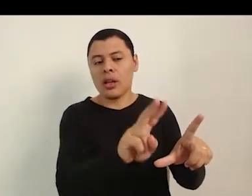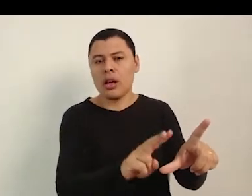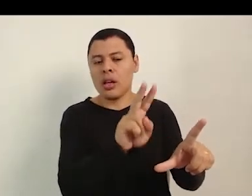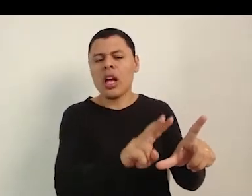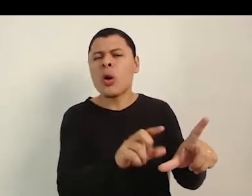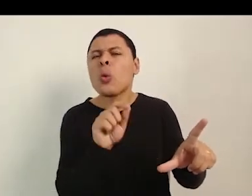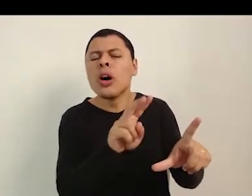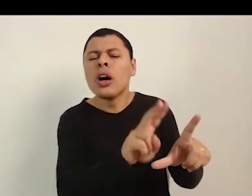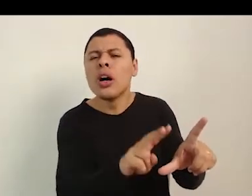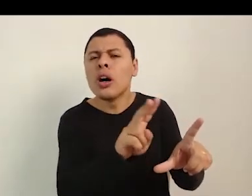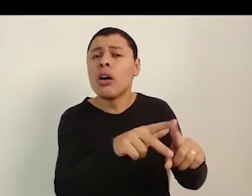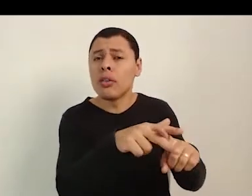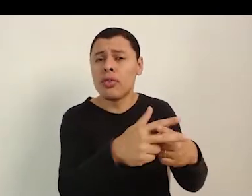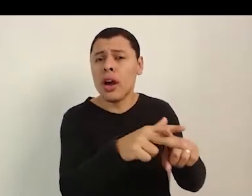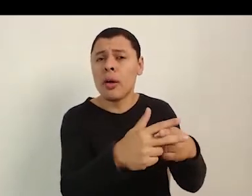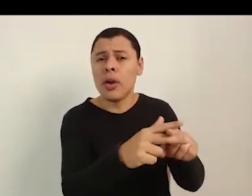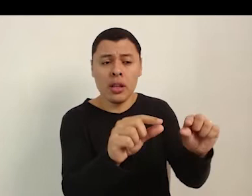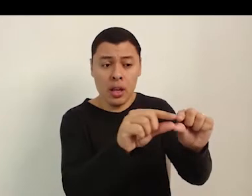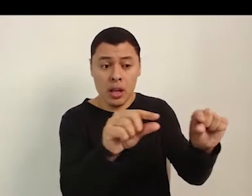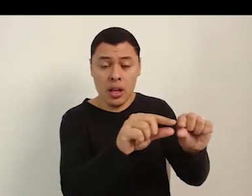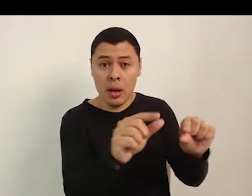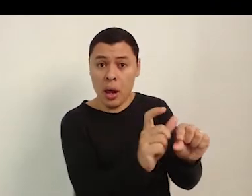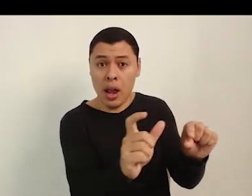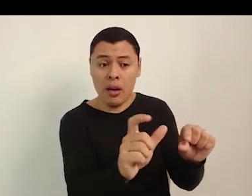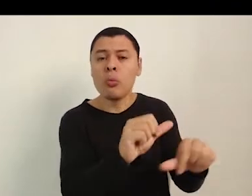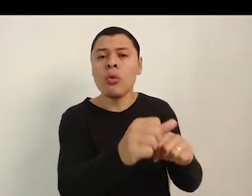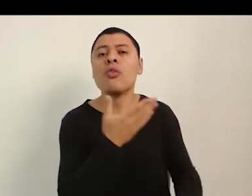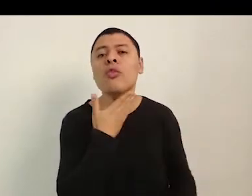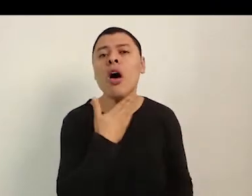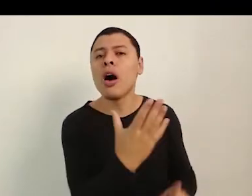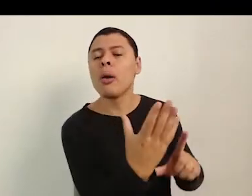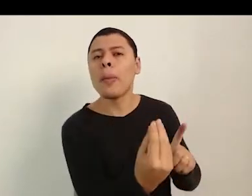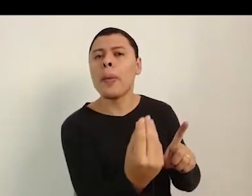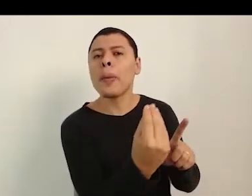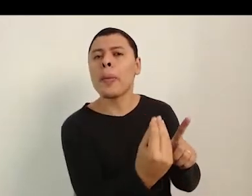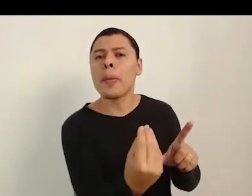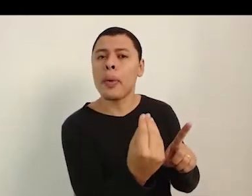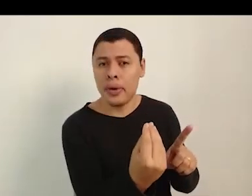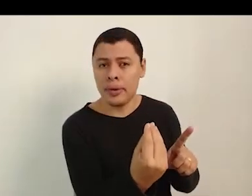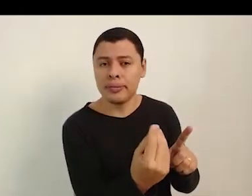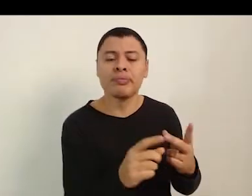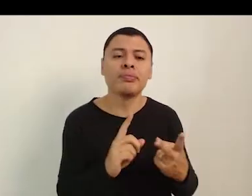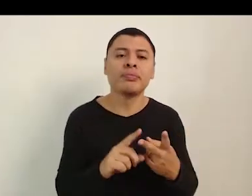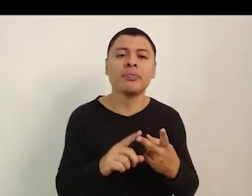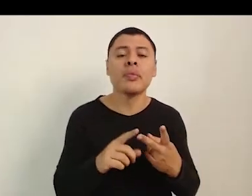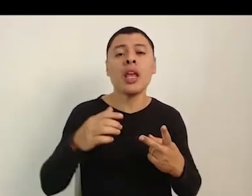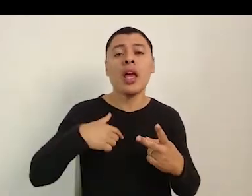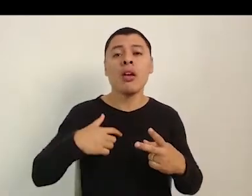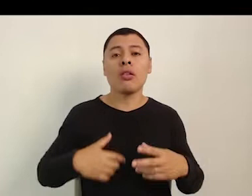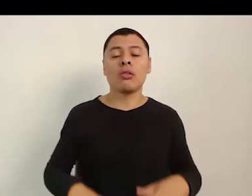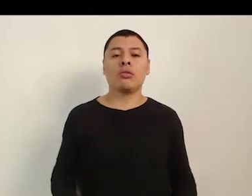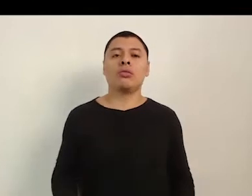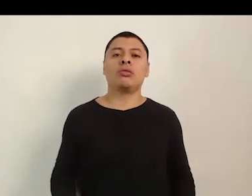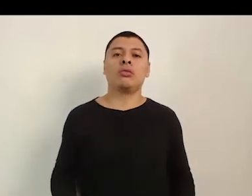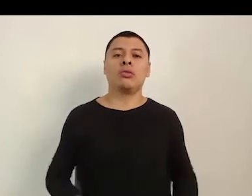uma ferramenta que vai transformar em voz o que está na tela para mim. Uma pessoa paraplégica, o que é a tecnologia assistiva dela? A cadeira de rodas.